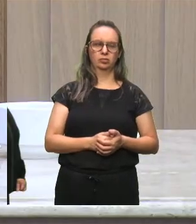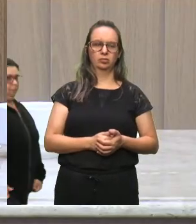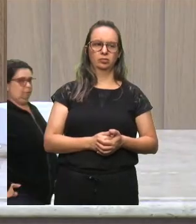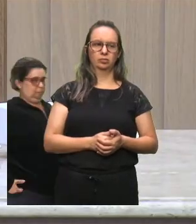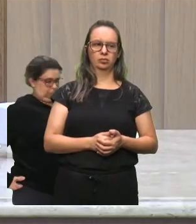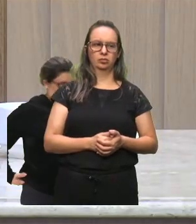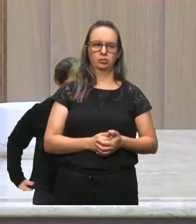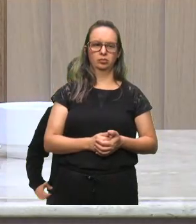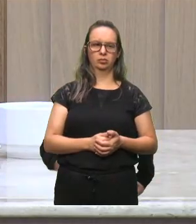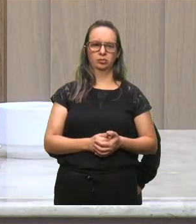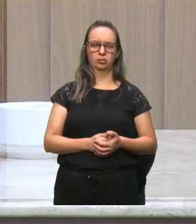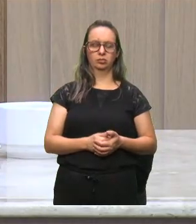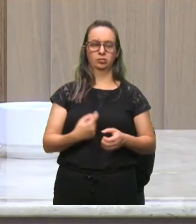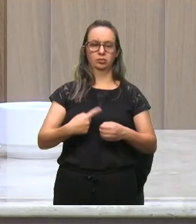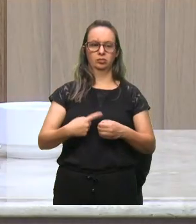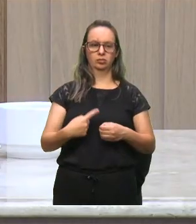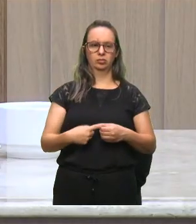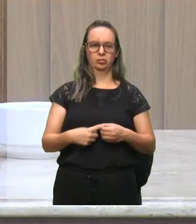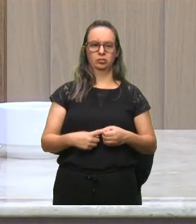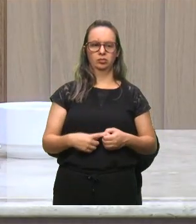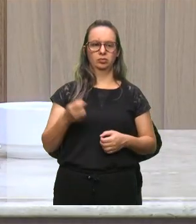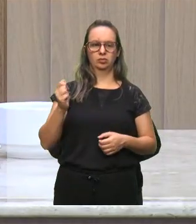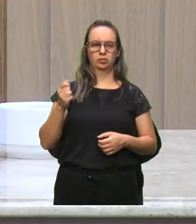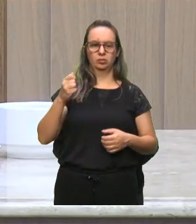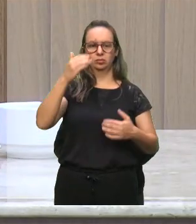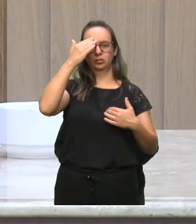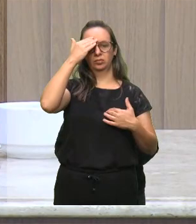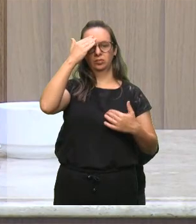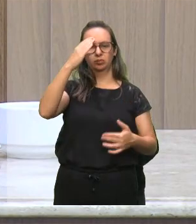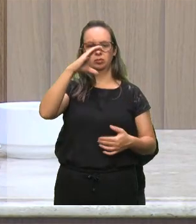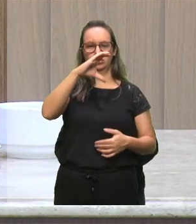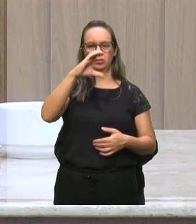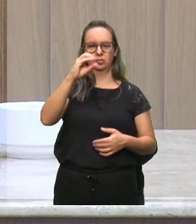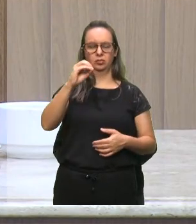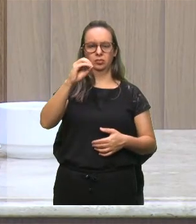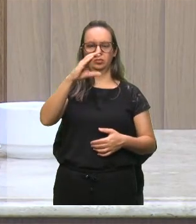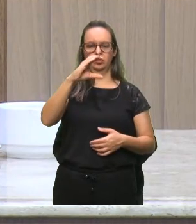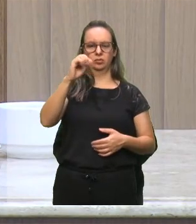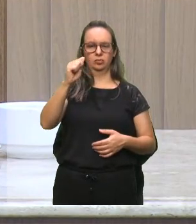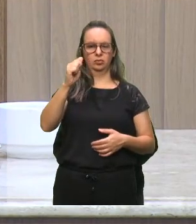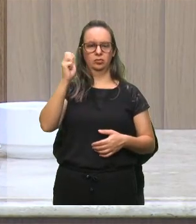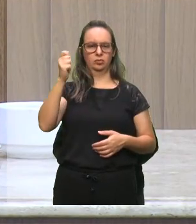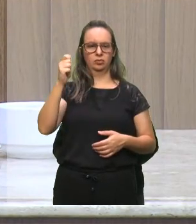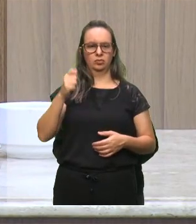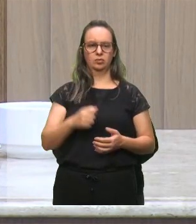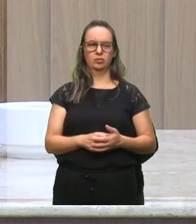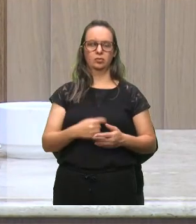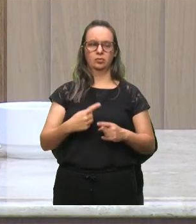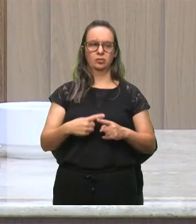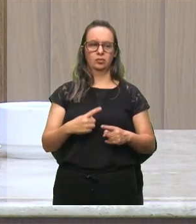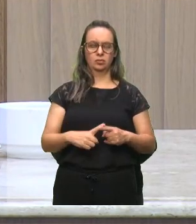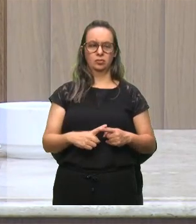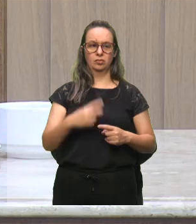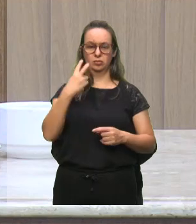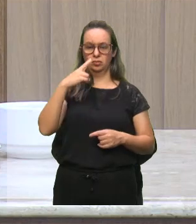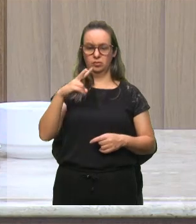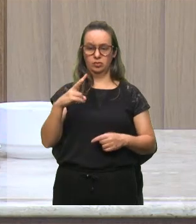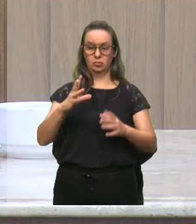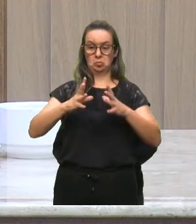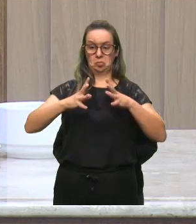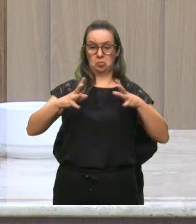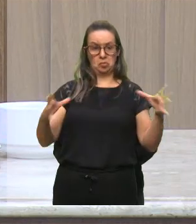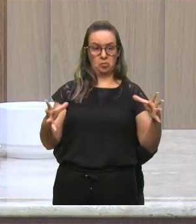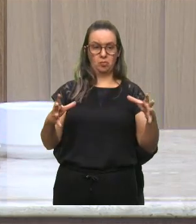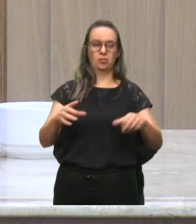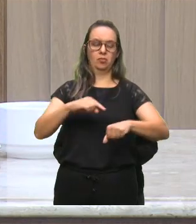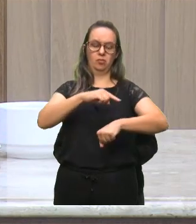em nome da cidade de Assis agradecer ao trabalho da Coca-Cis, agradecer aí, inclusive a gente viu notícia recente que vai aumentar os horários da